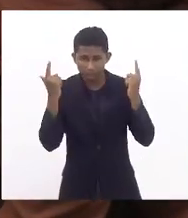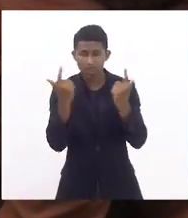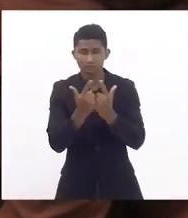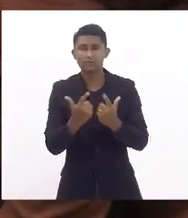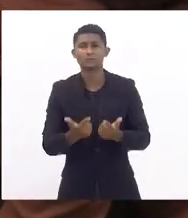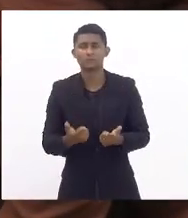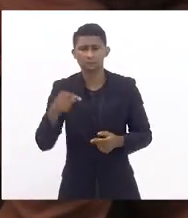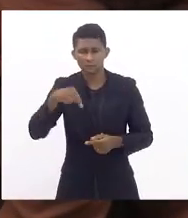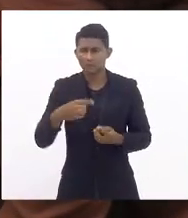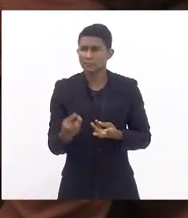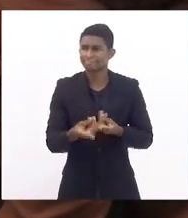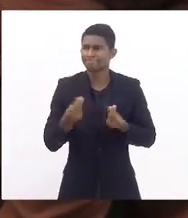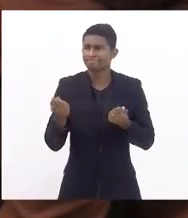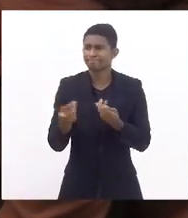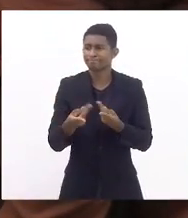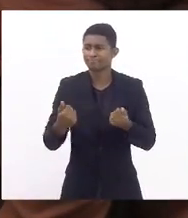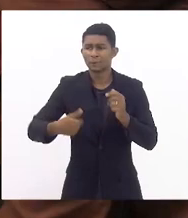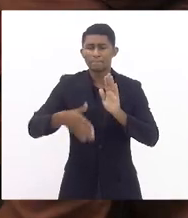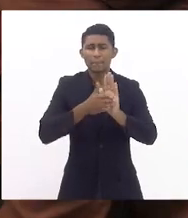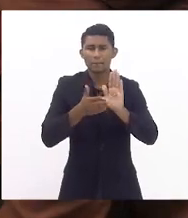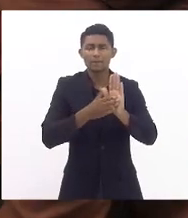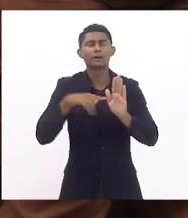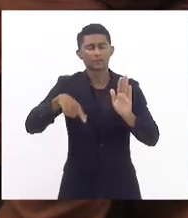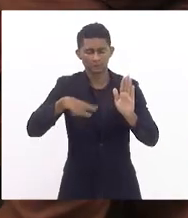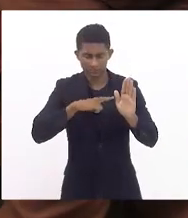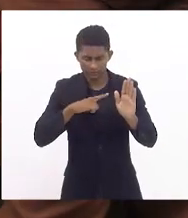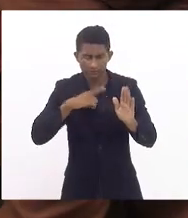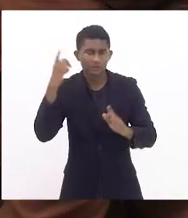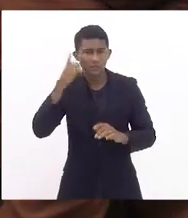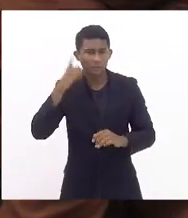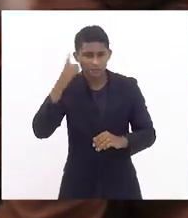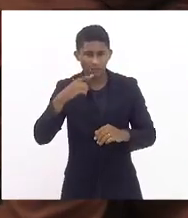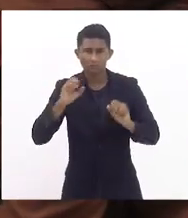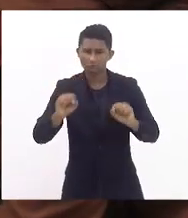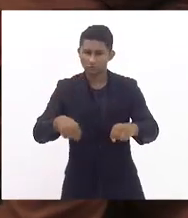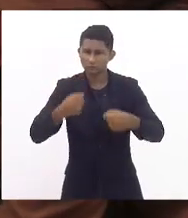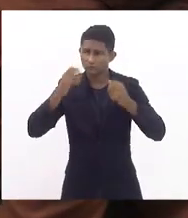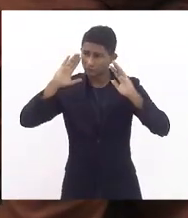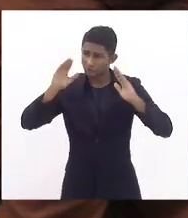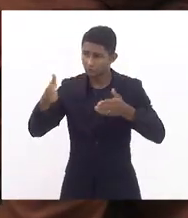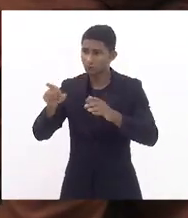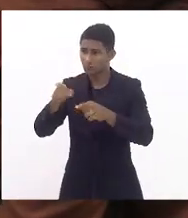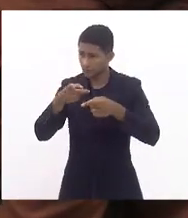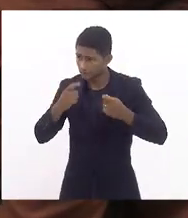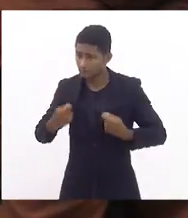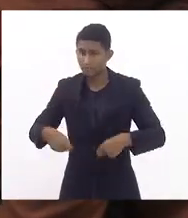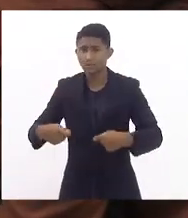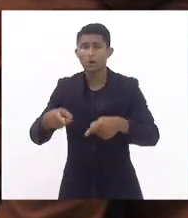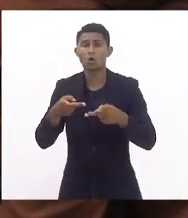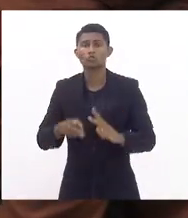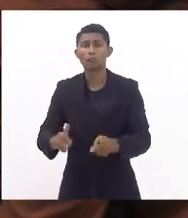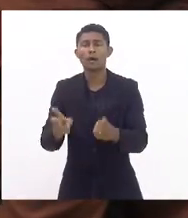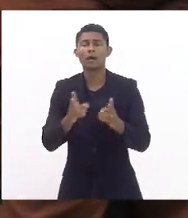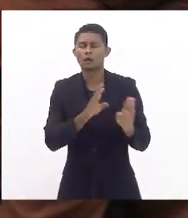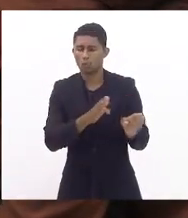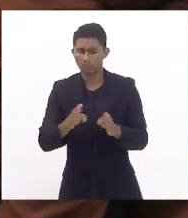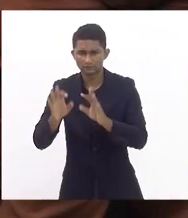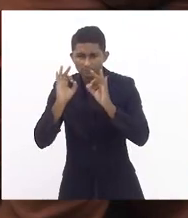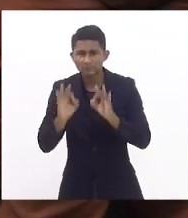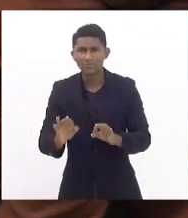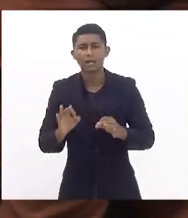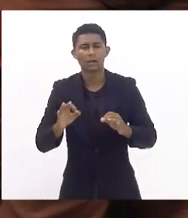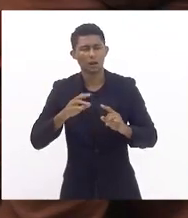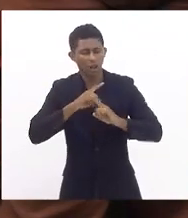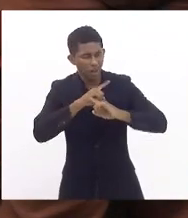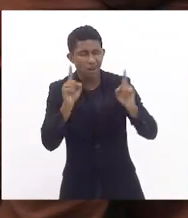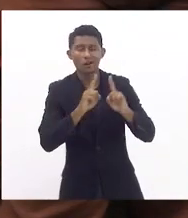é sensível a essa pauta. Tem deputados e deputadas que trabalham por essa pauta, mas vocês têm que continuar organizados, continuar pressionando. A gente precisa